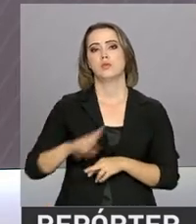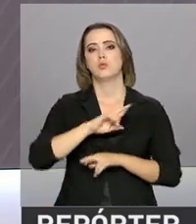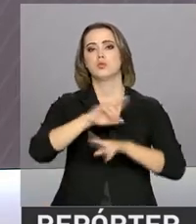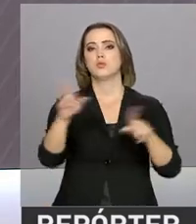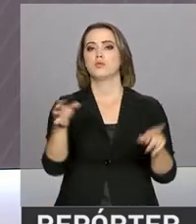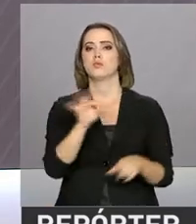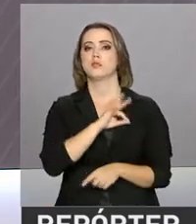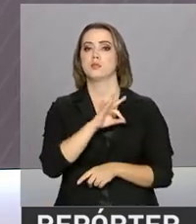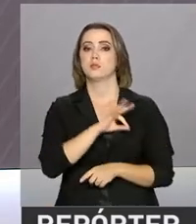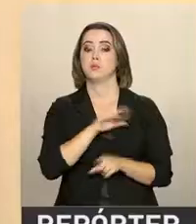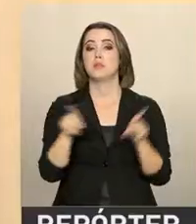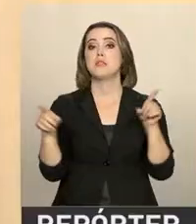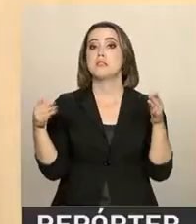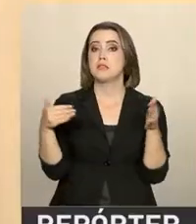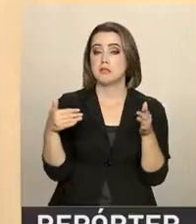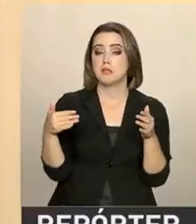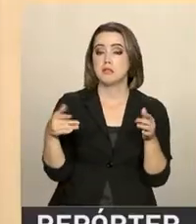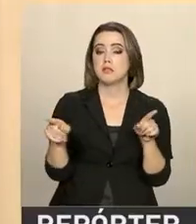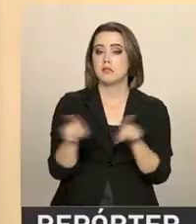até o IBAMA.